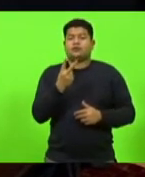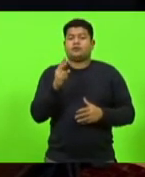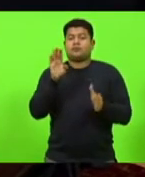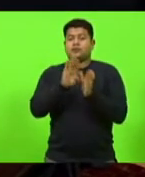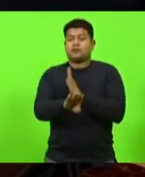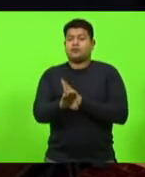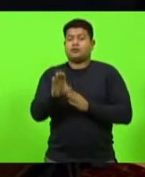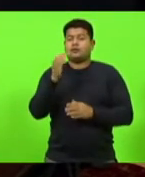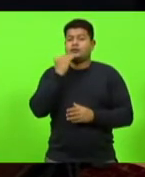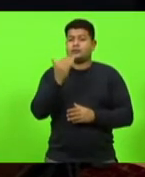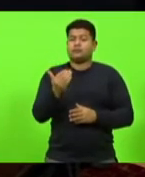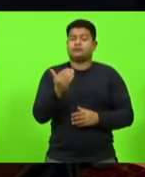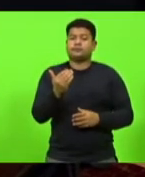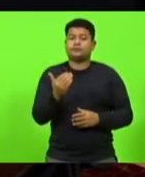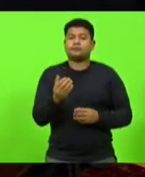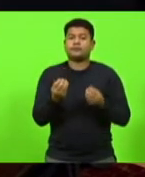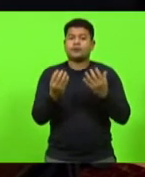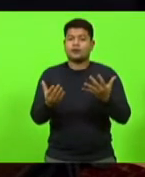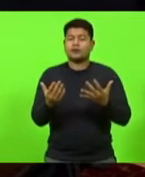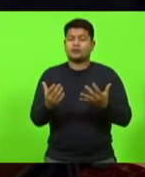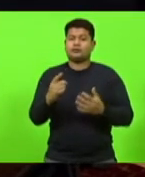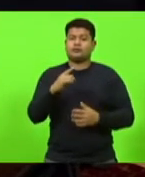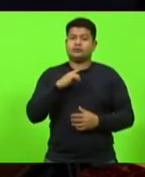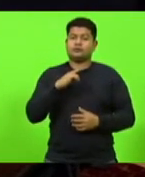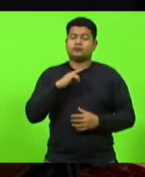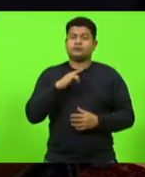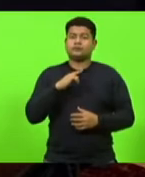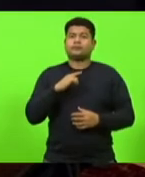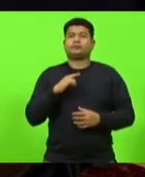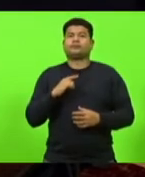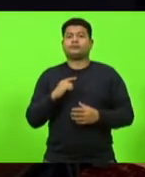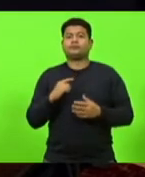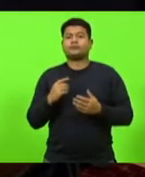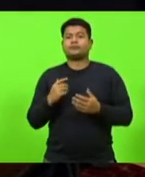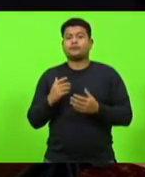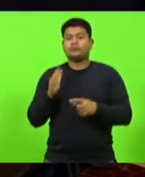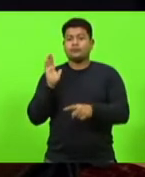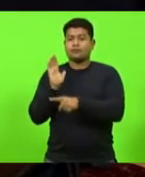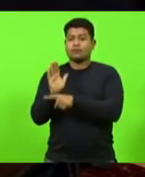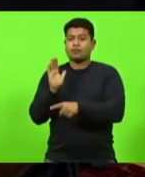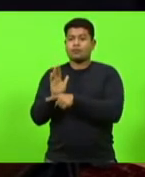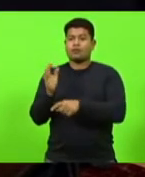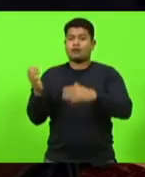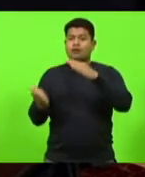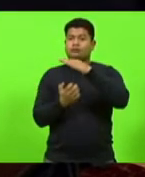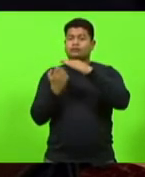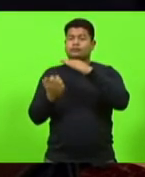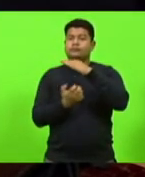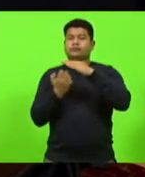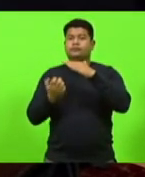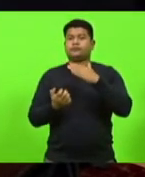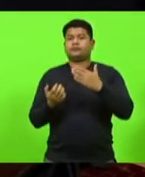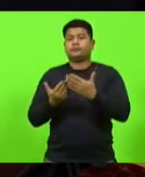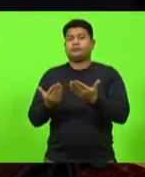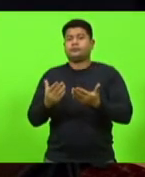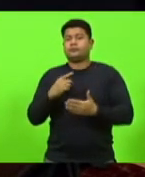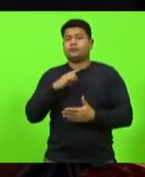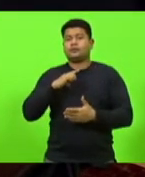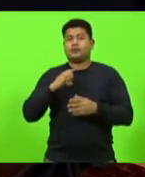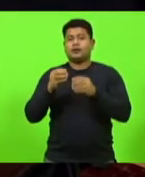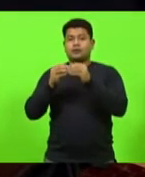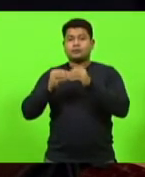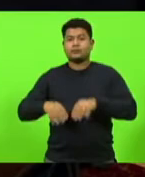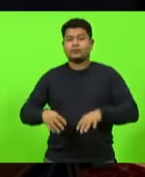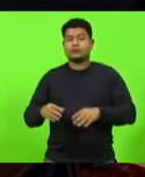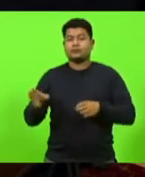requerimento, para que possamos, com isso, beneficiar os empresários que tiveram prejuízo no período